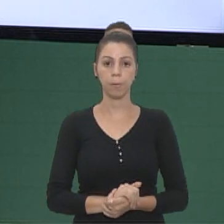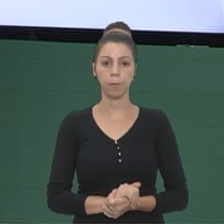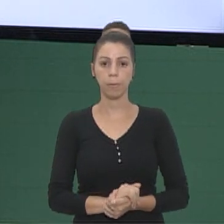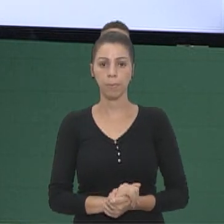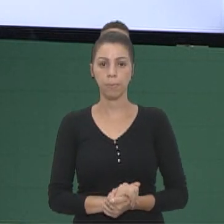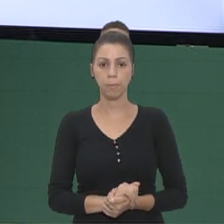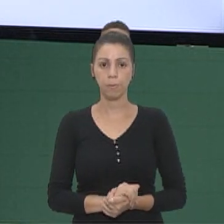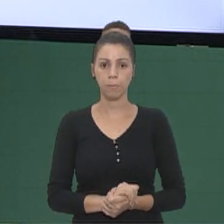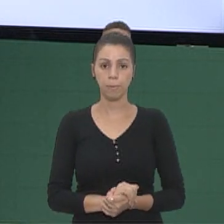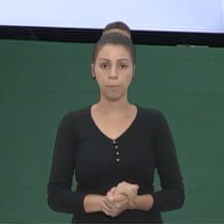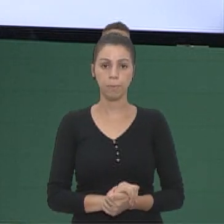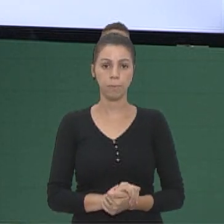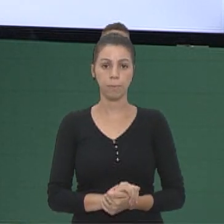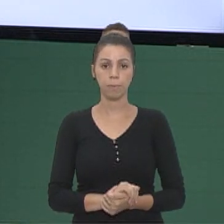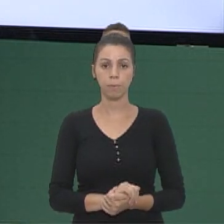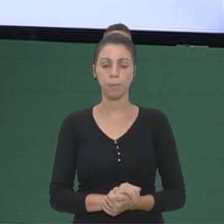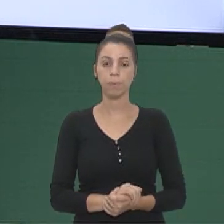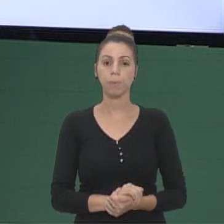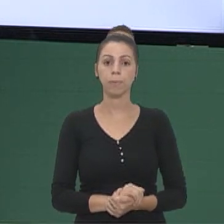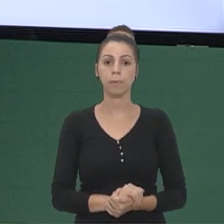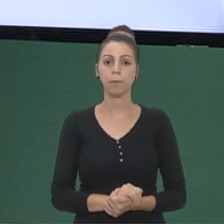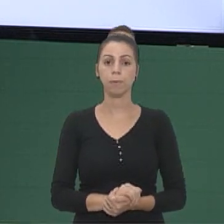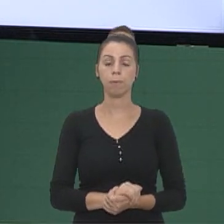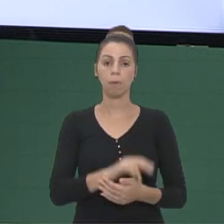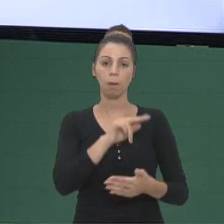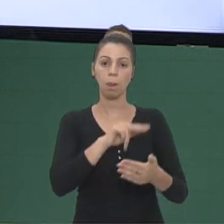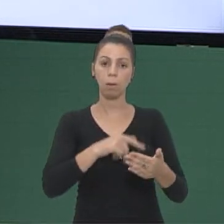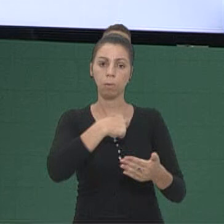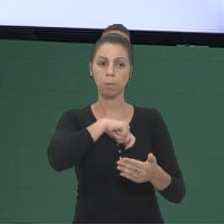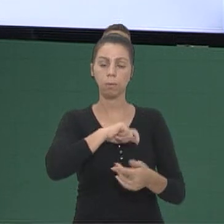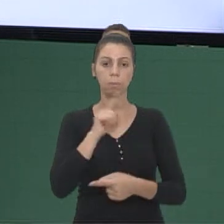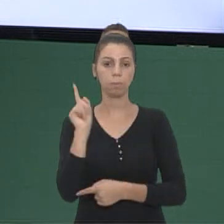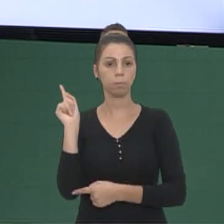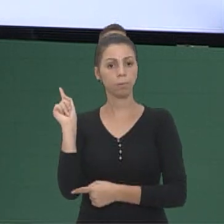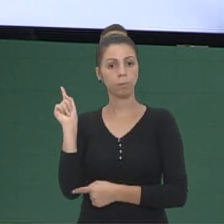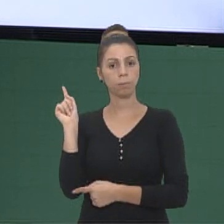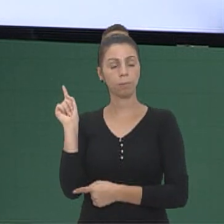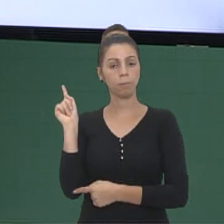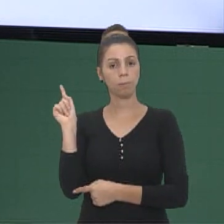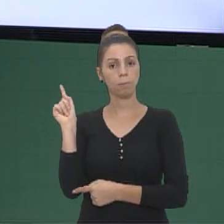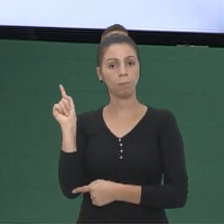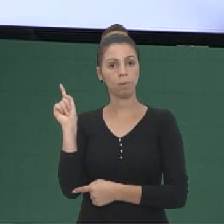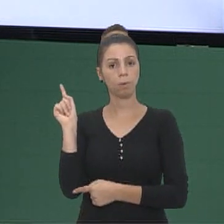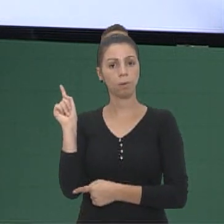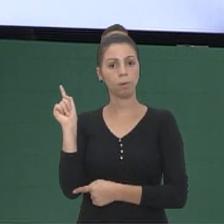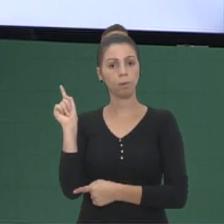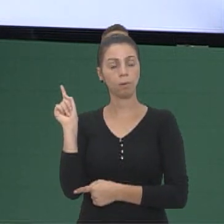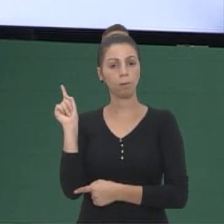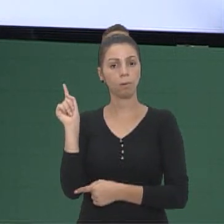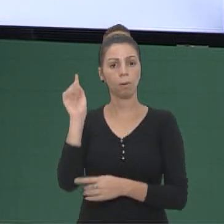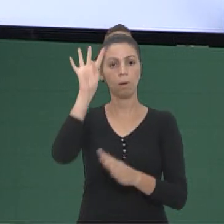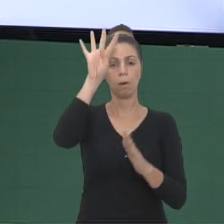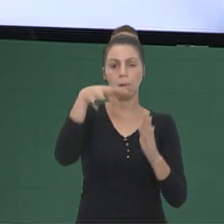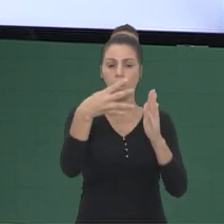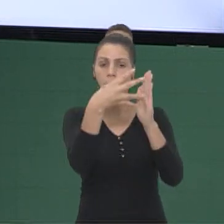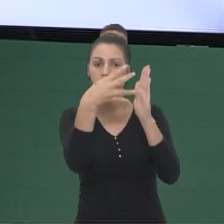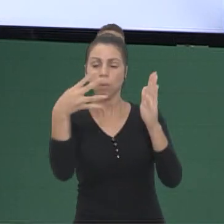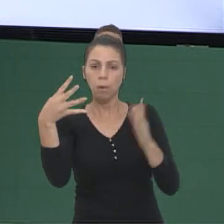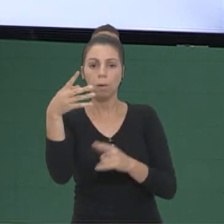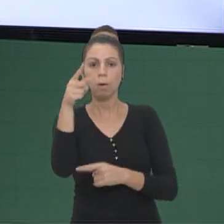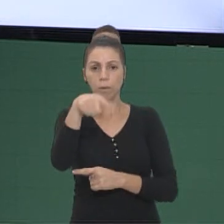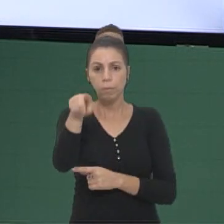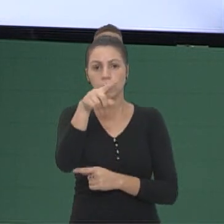nós. Pronombres personales, que son, te acuerdas? Olha o esqueminha que eu trago para nós refletirmos. Vocês que